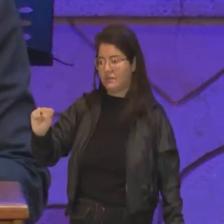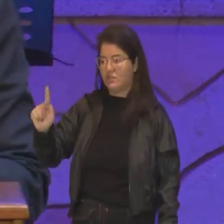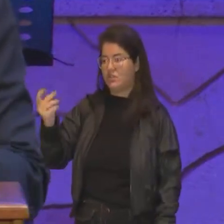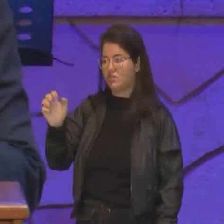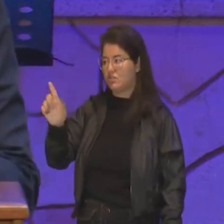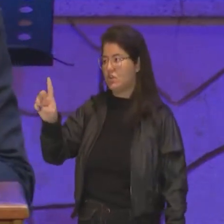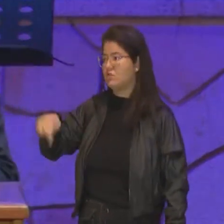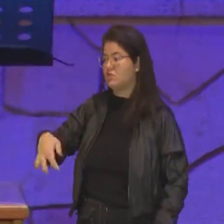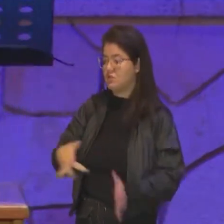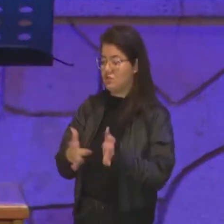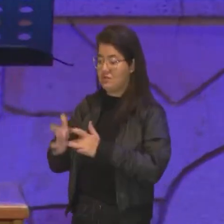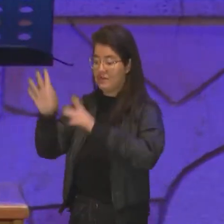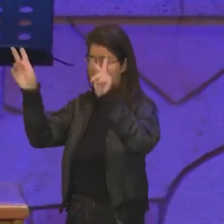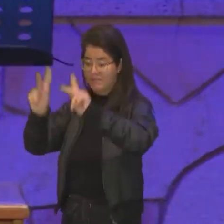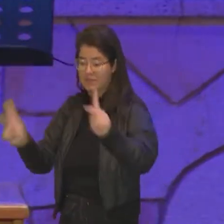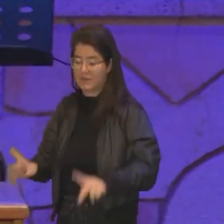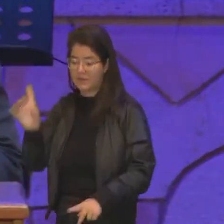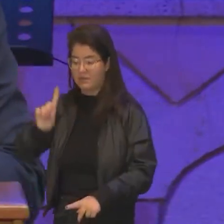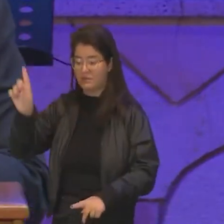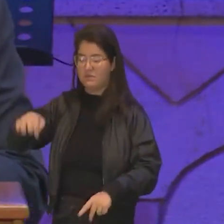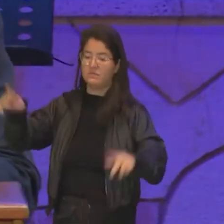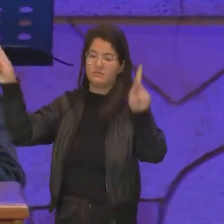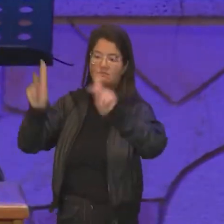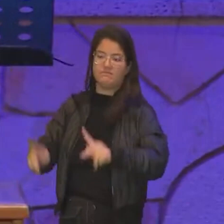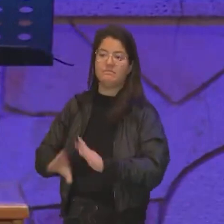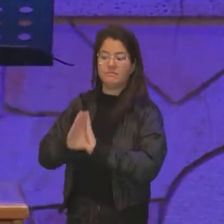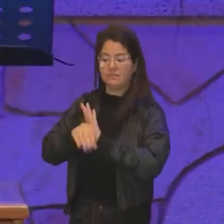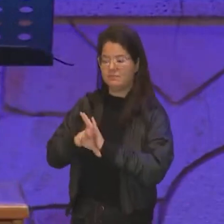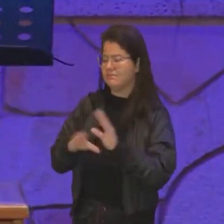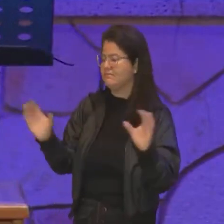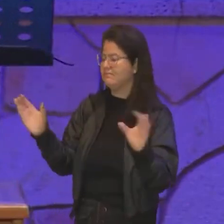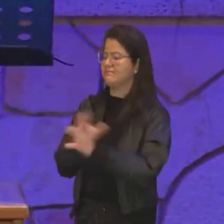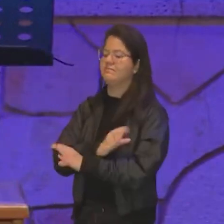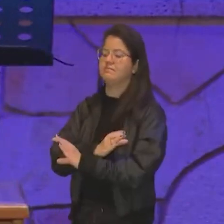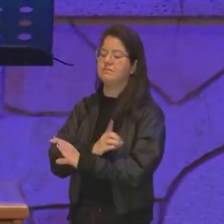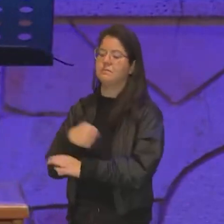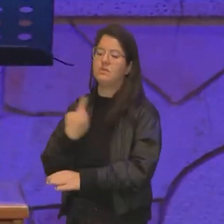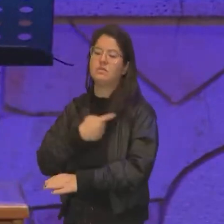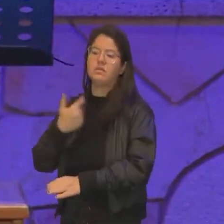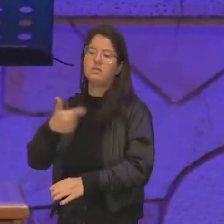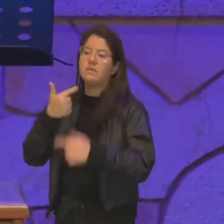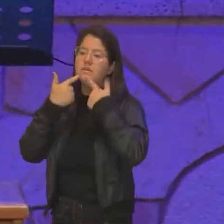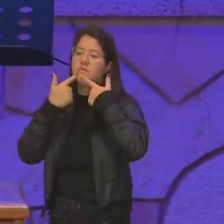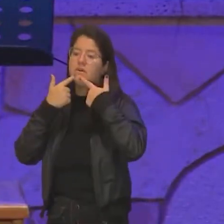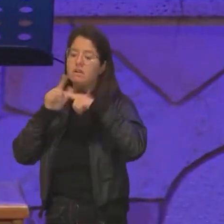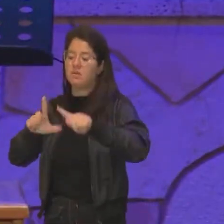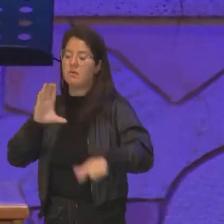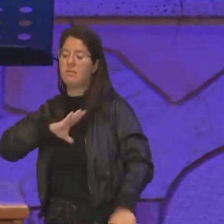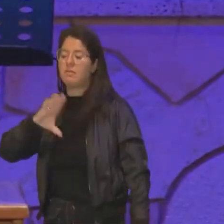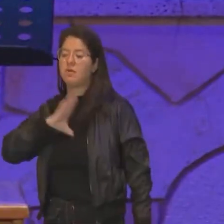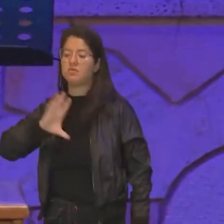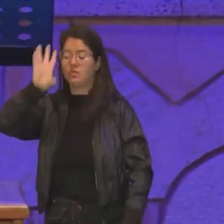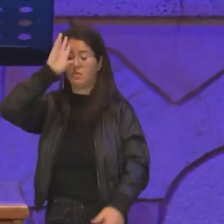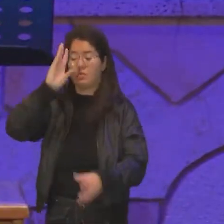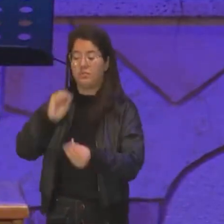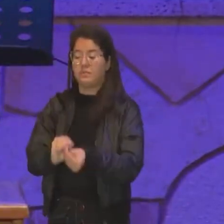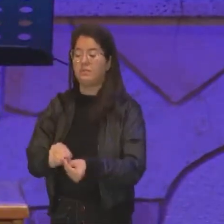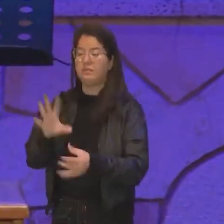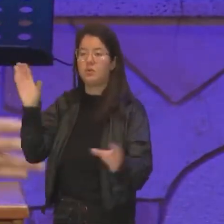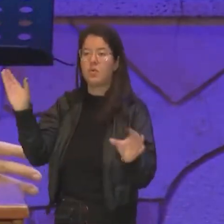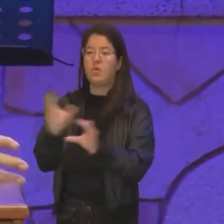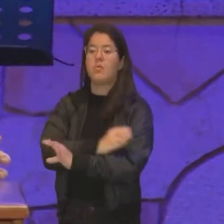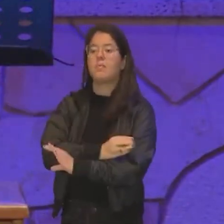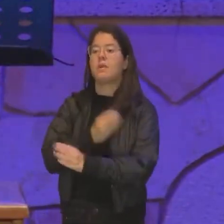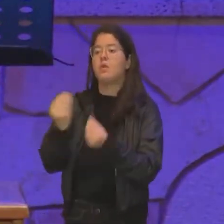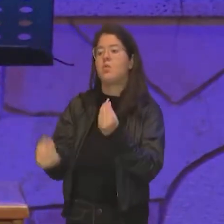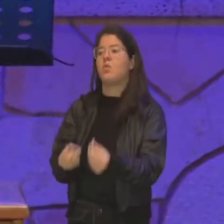é paz, Deus é paz, é um conceito completo que nós não temos na língua portuguesa o entendimento completo de